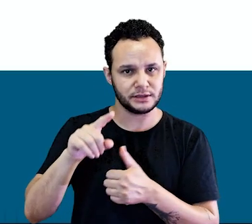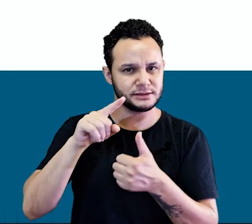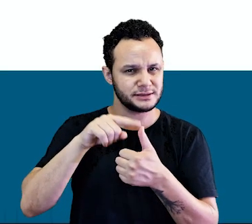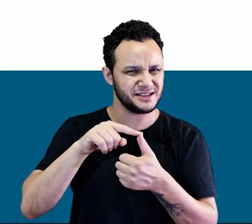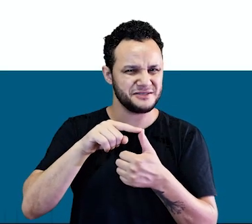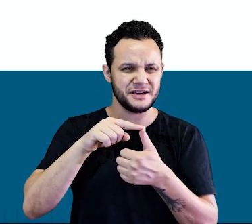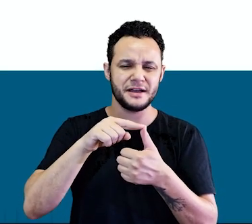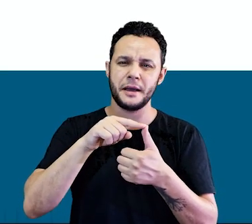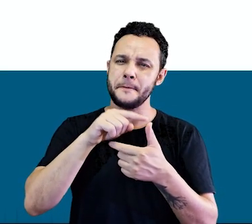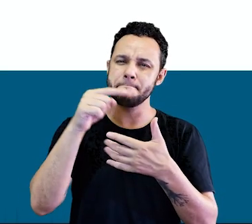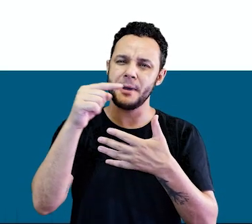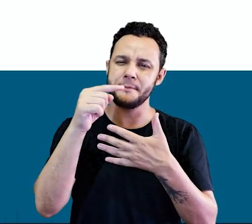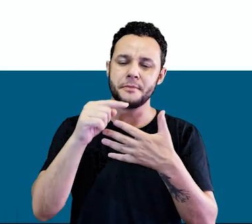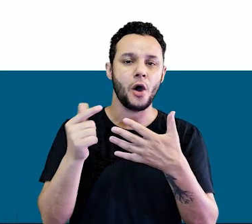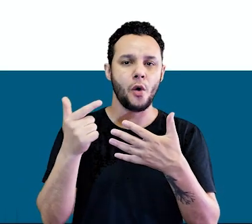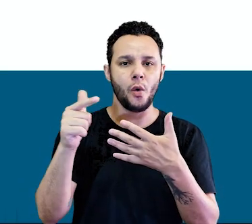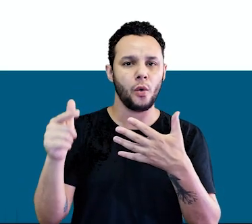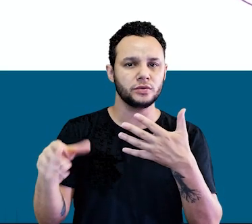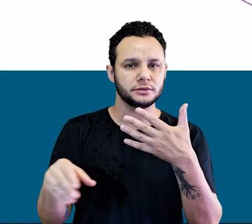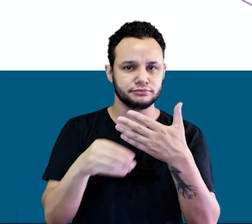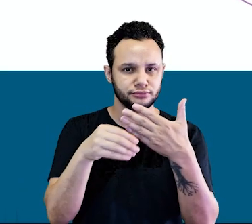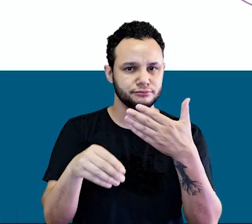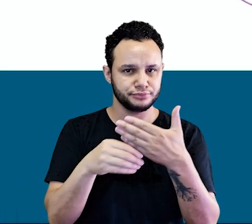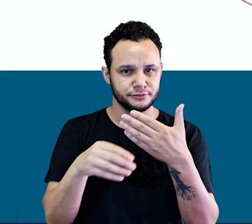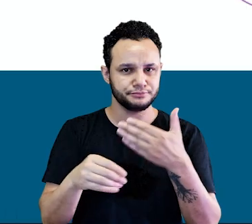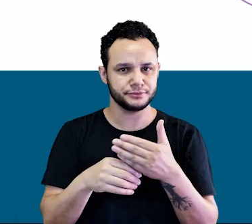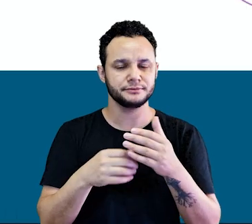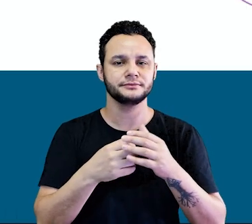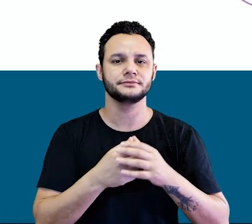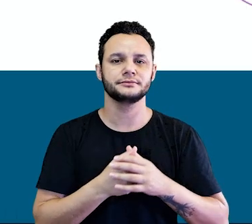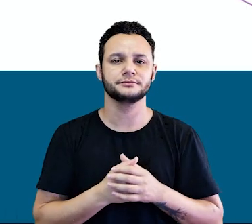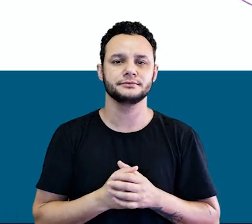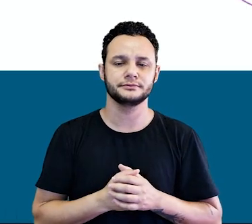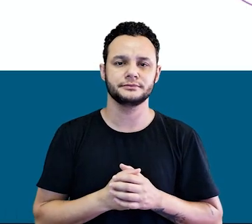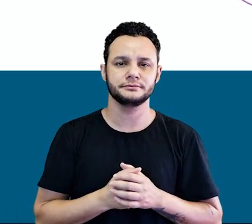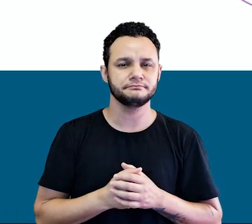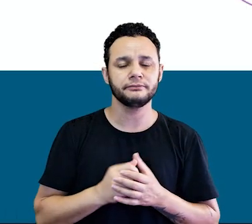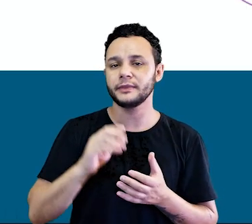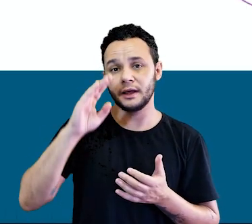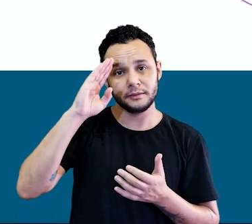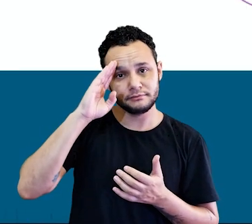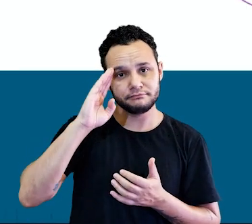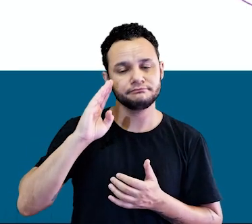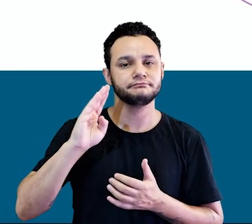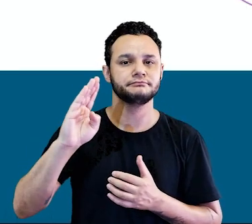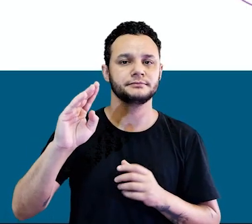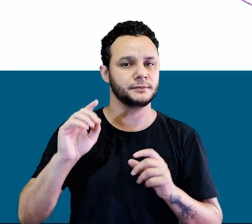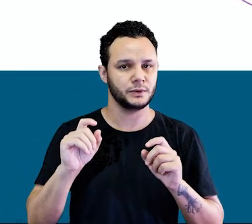educação e também algumas outras contribuições sociais, né?